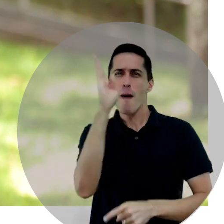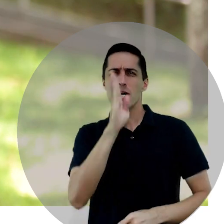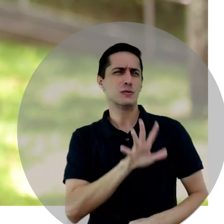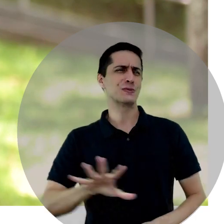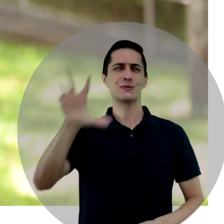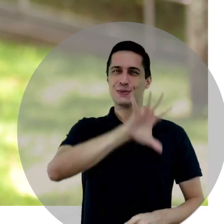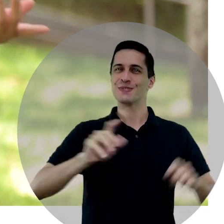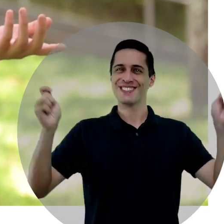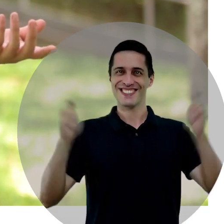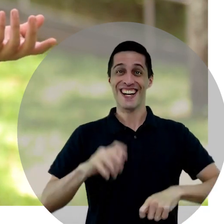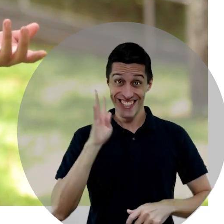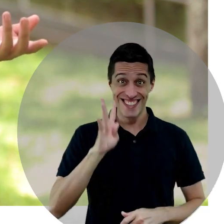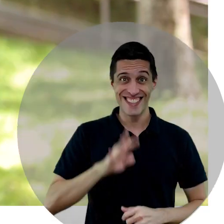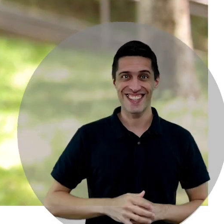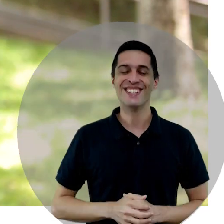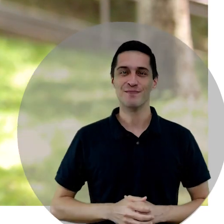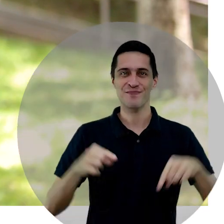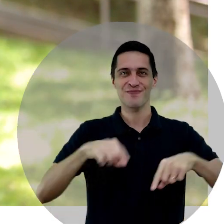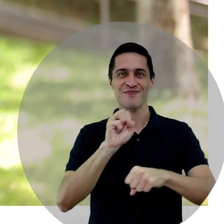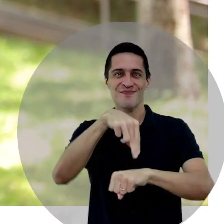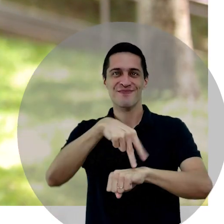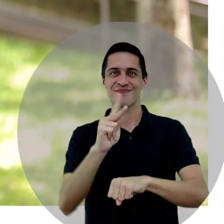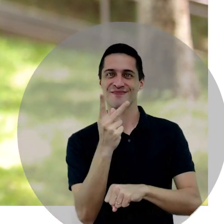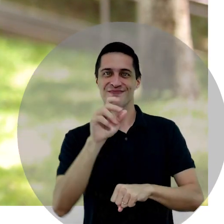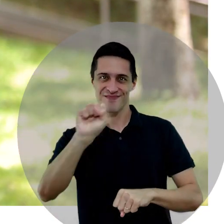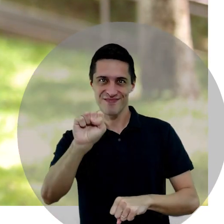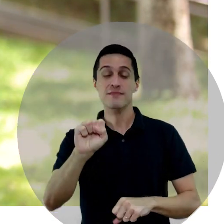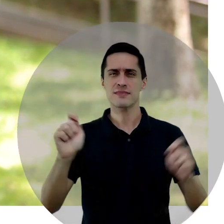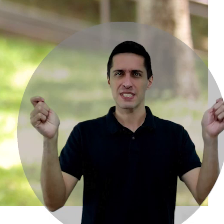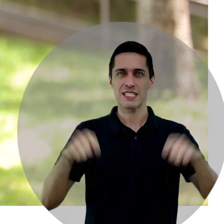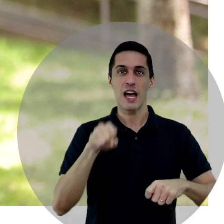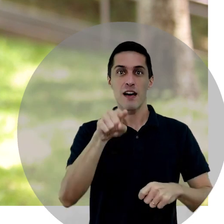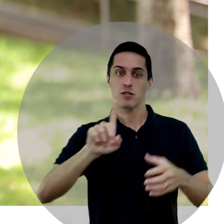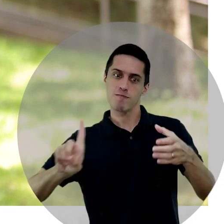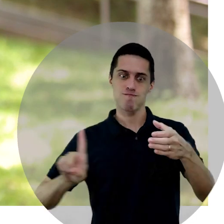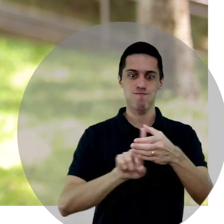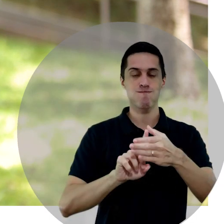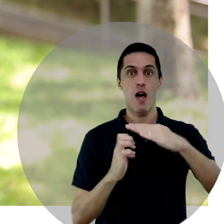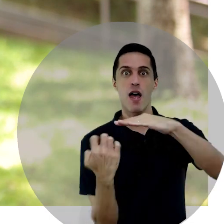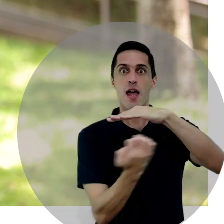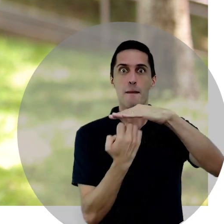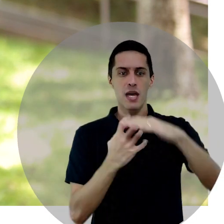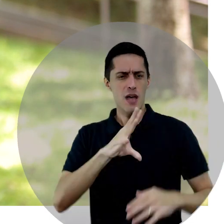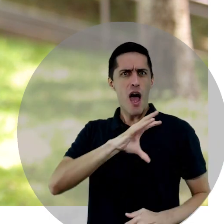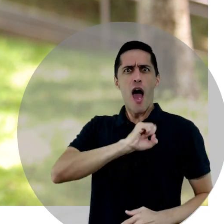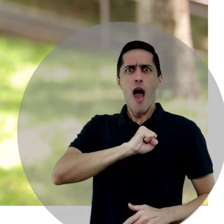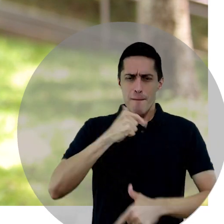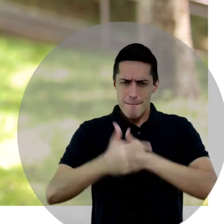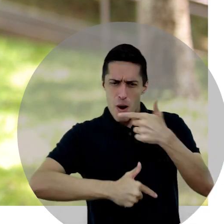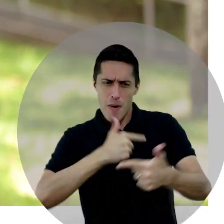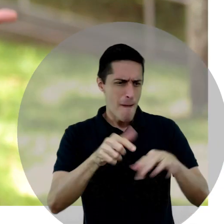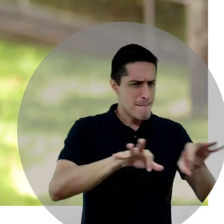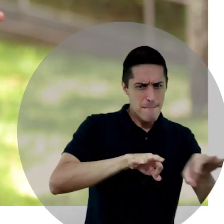novas pelo Brasil inteiro. Não é bacana? Aqui na Siemens Healthineers, você vai ter a oportunidade de se juntar numa empresa que é apaixonada